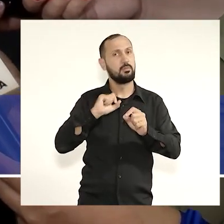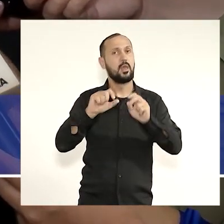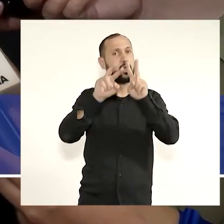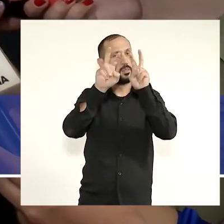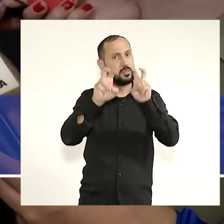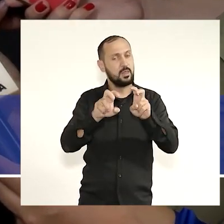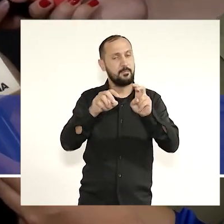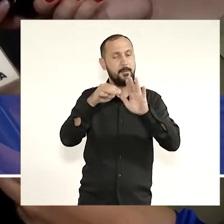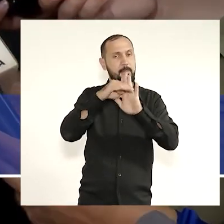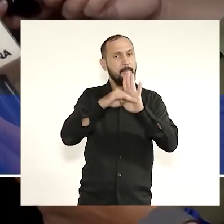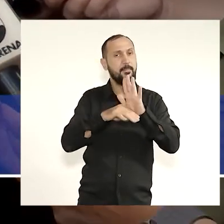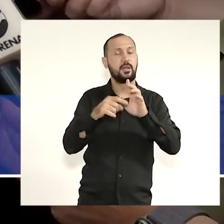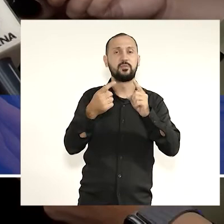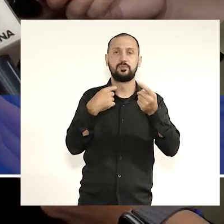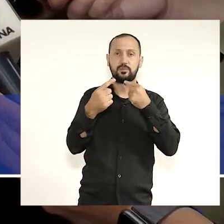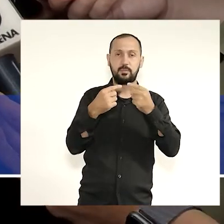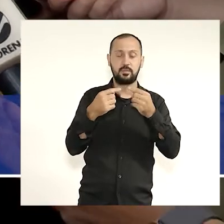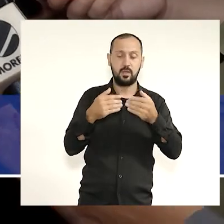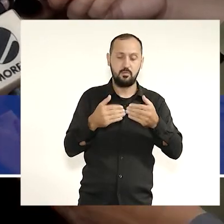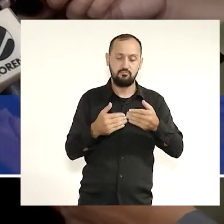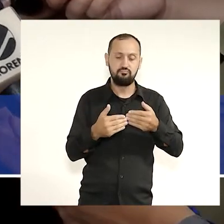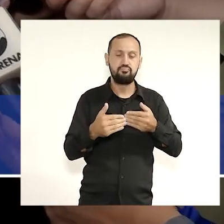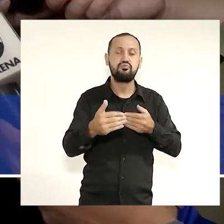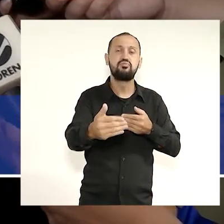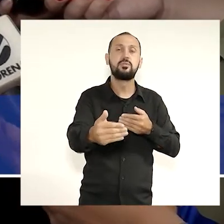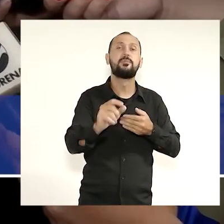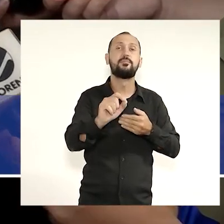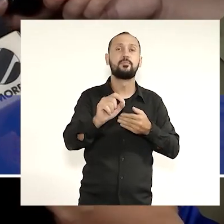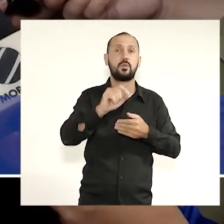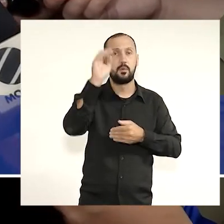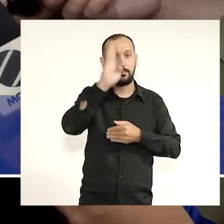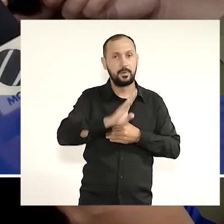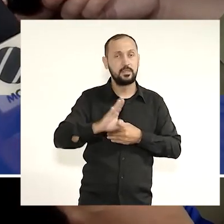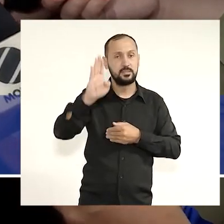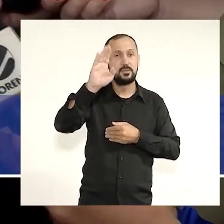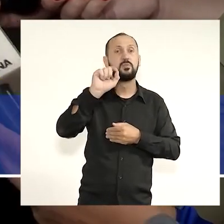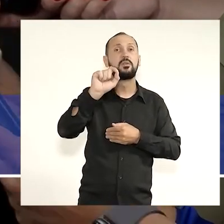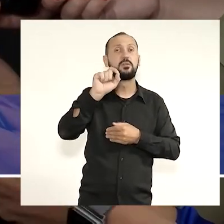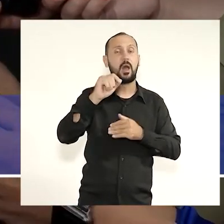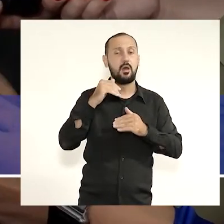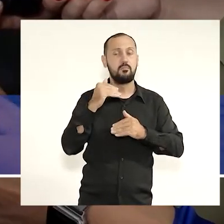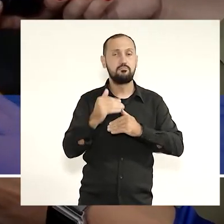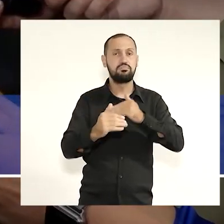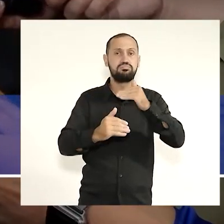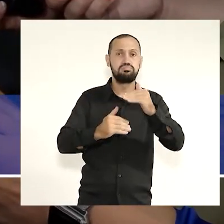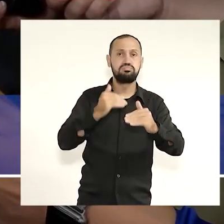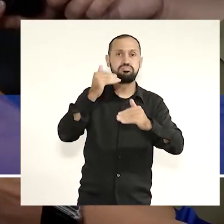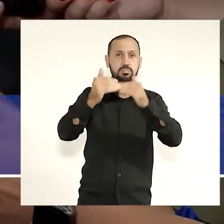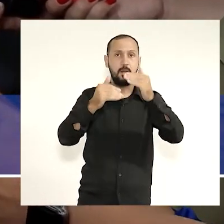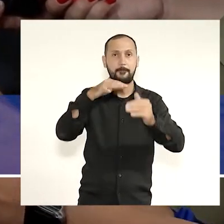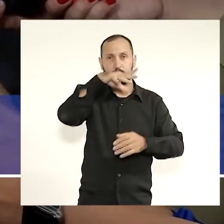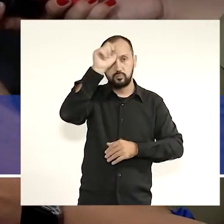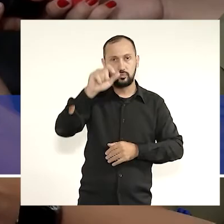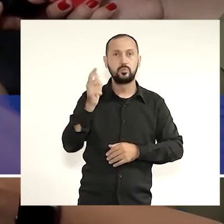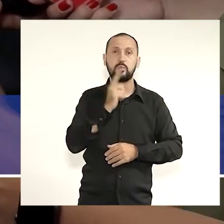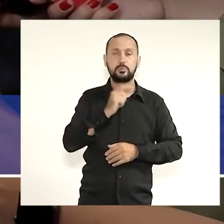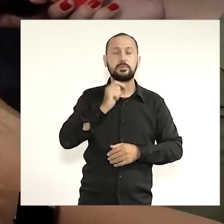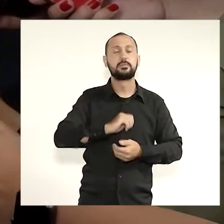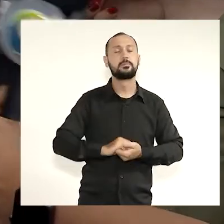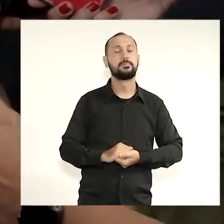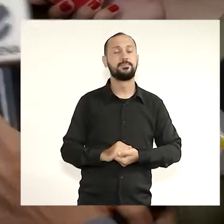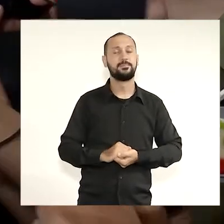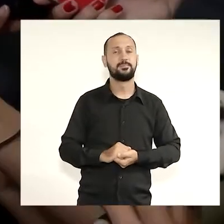nós temos pautas importantes ainda, mas que daqui para frente o Brasil está crescendo e o Mato Grosso do Sul está preparado para